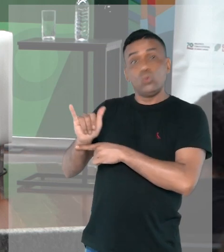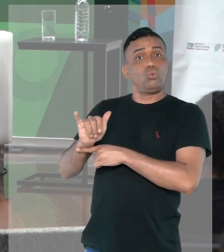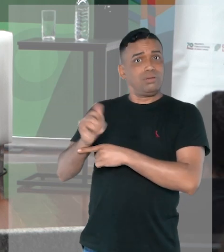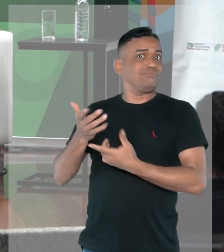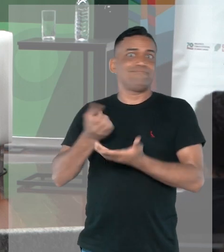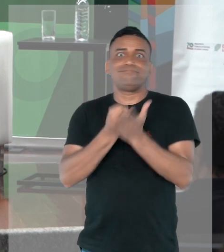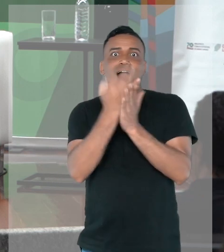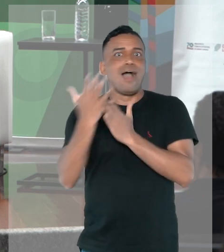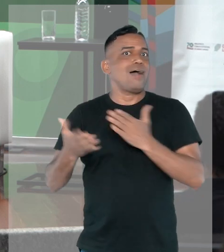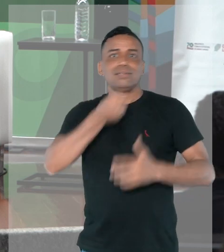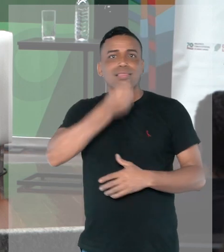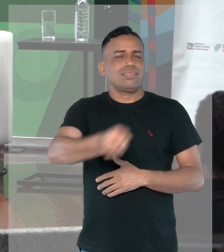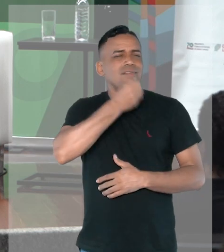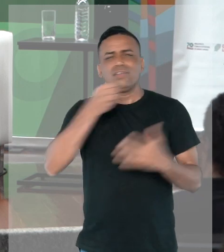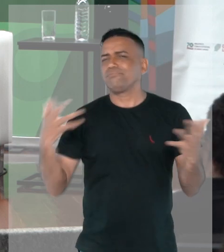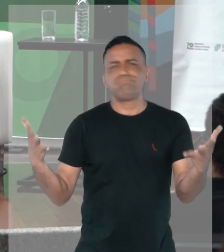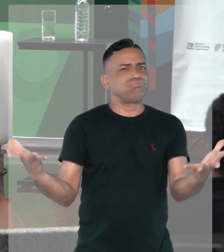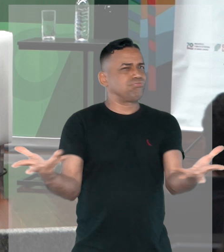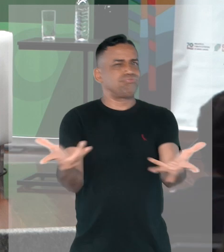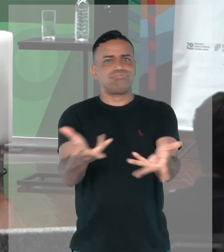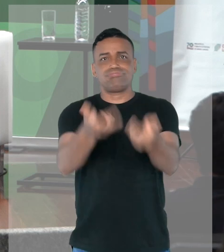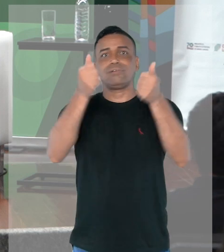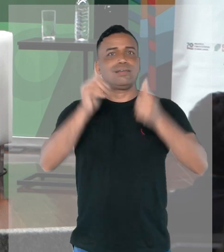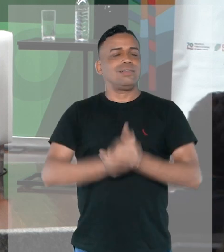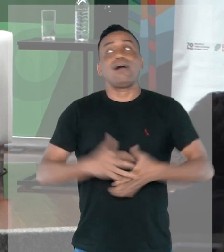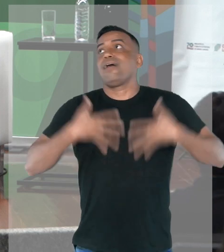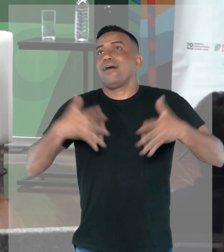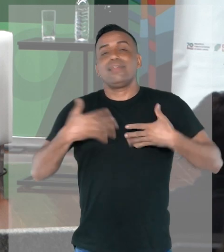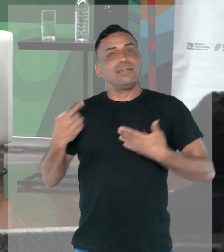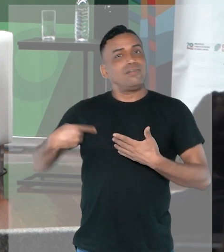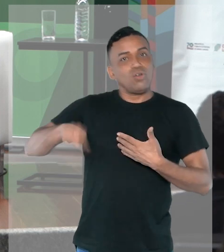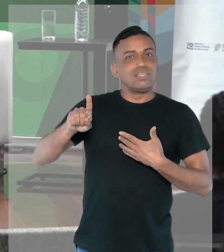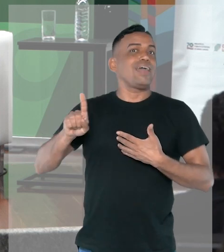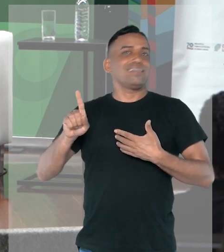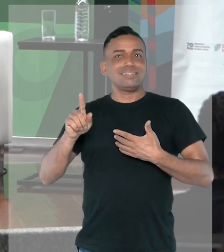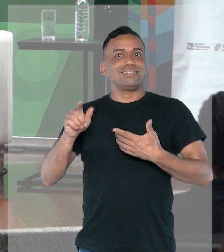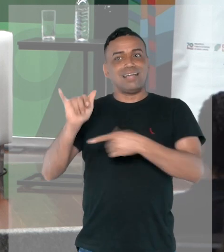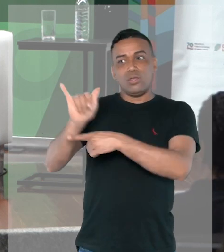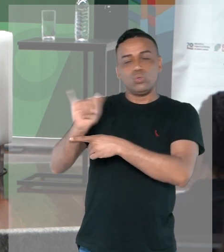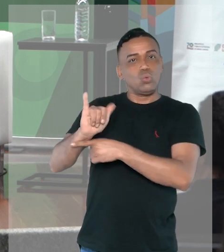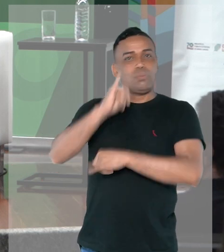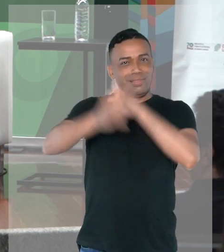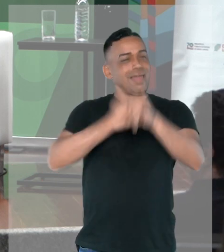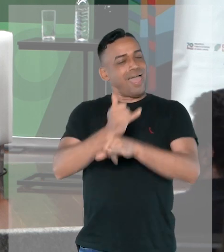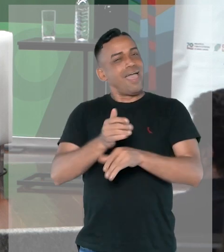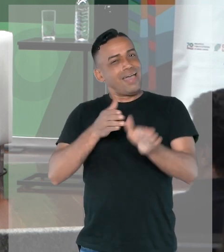temos centenas de entrevistas incríveis lá, e vai ser uma alegria ter vocês também no nosso canal na